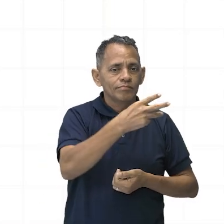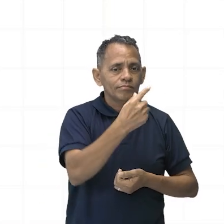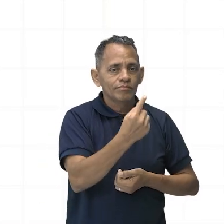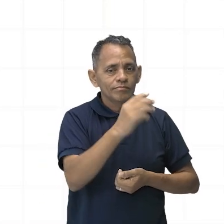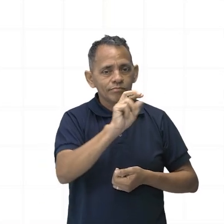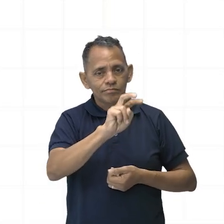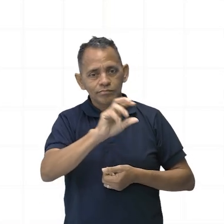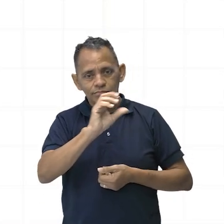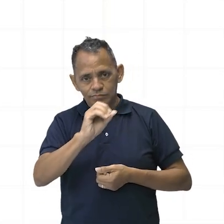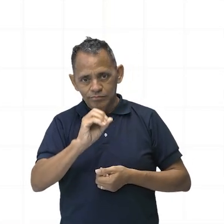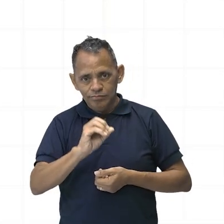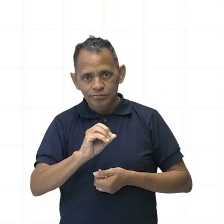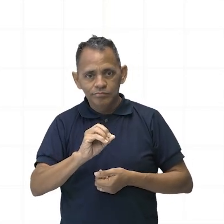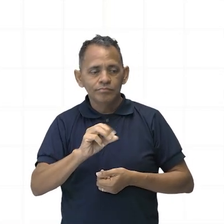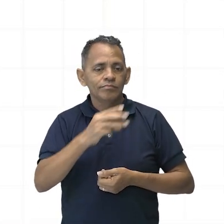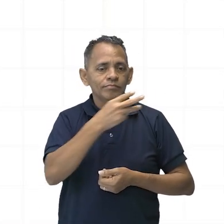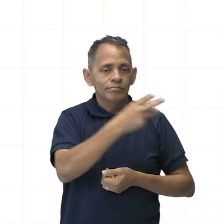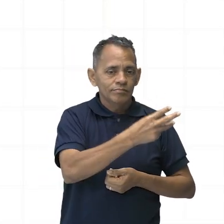3.150,